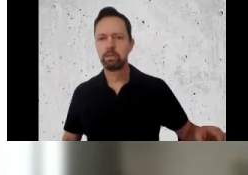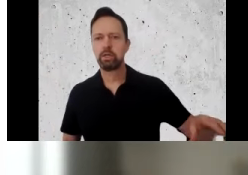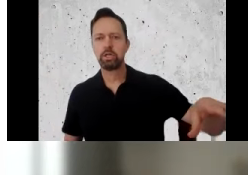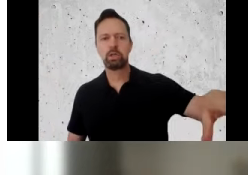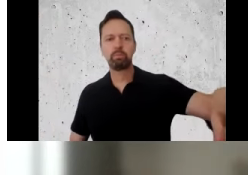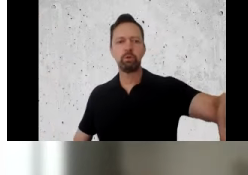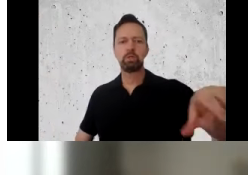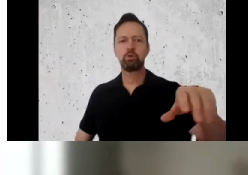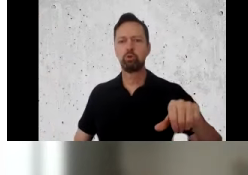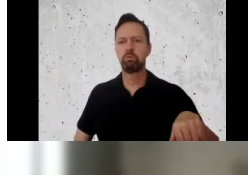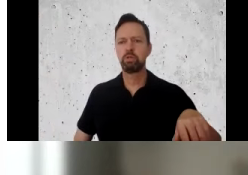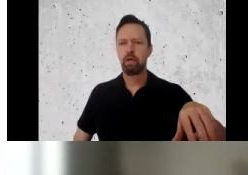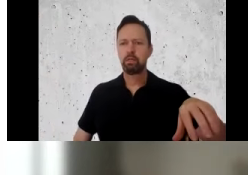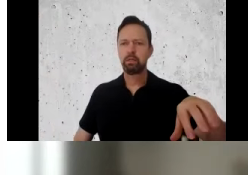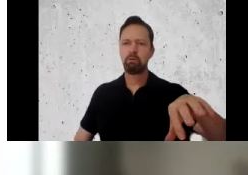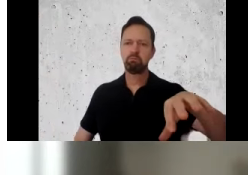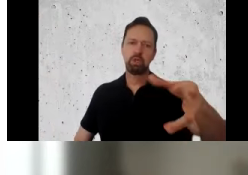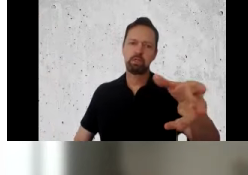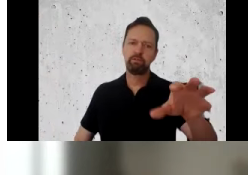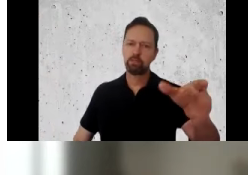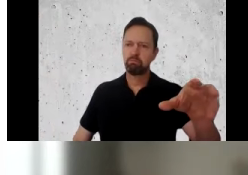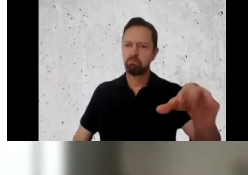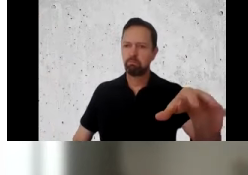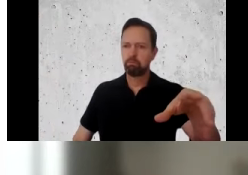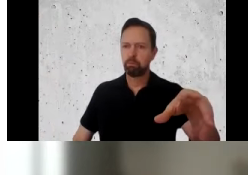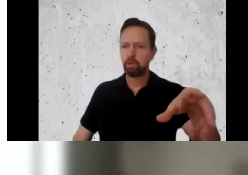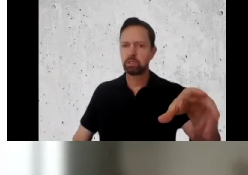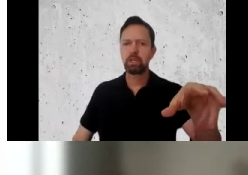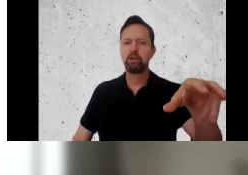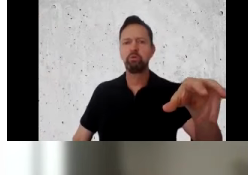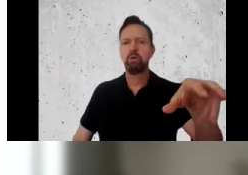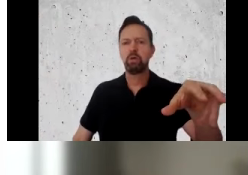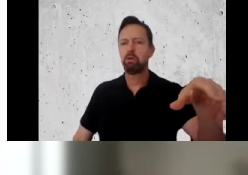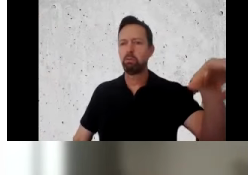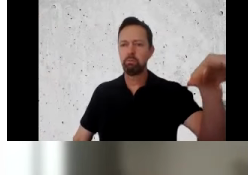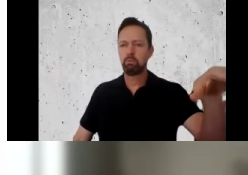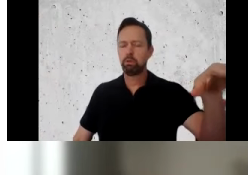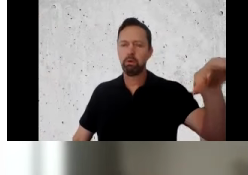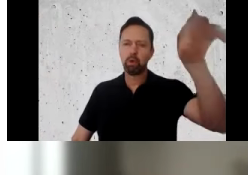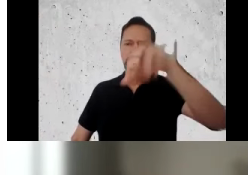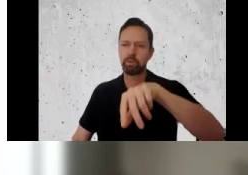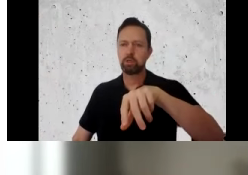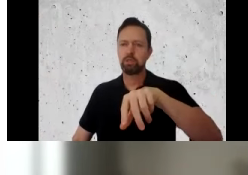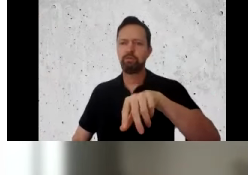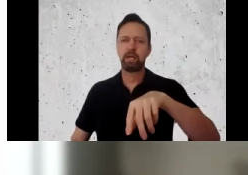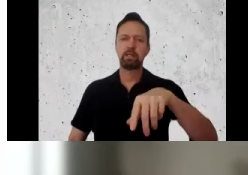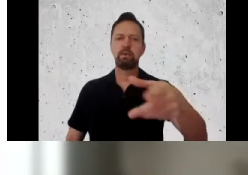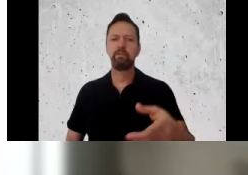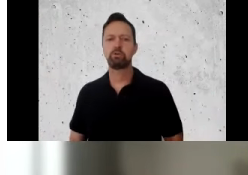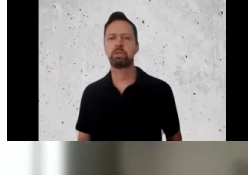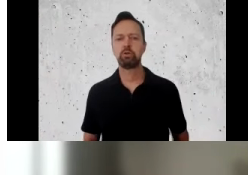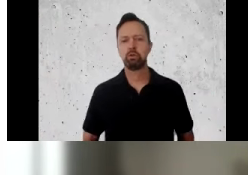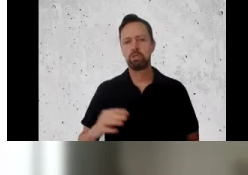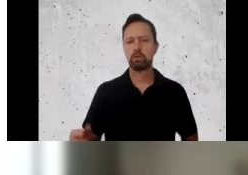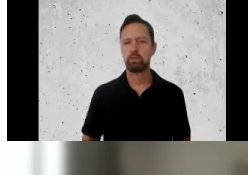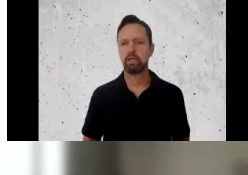contratos. Tem gente que produz insumos, tem gente que faz o primeiro estágio, e outras pessoas diferentes que